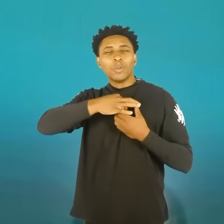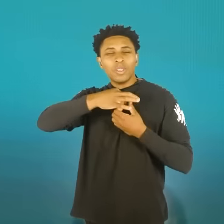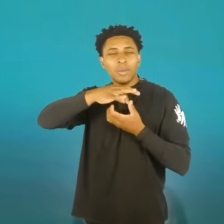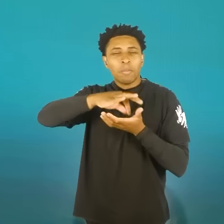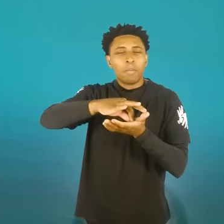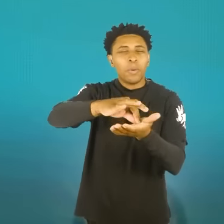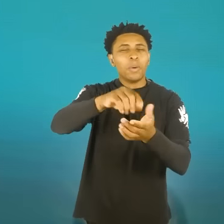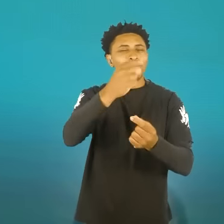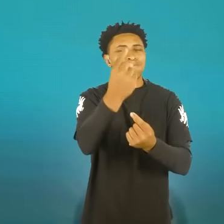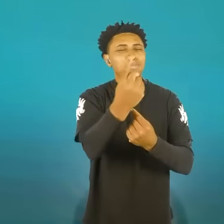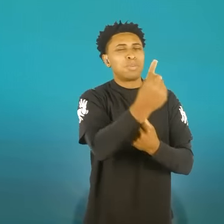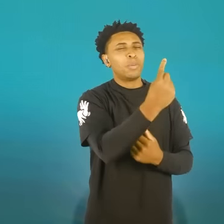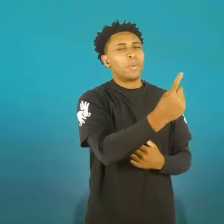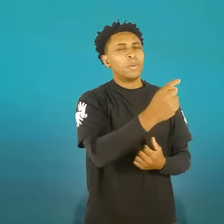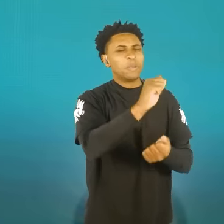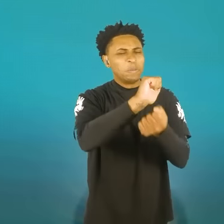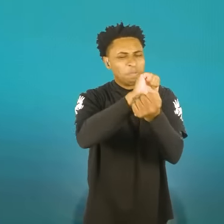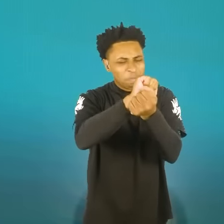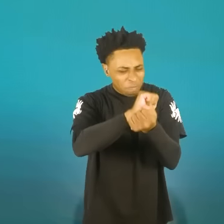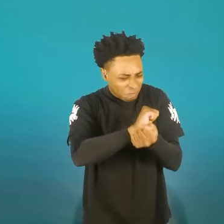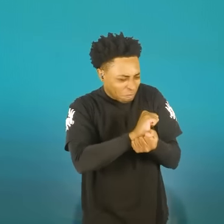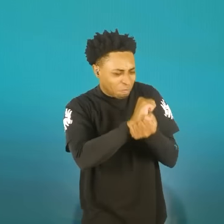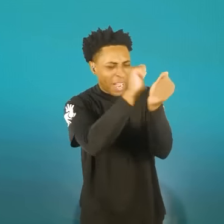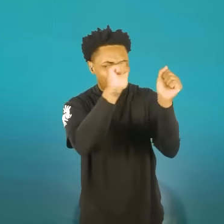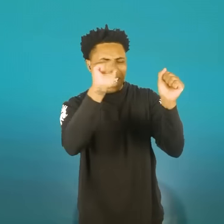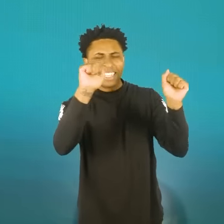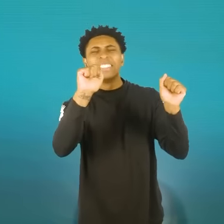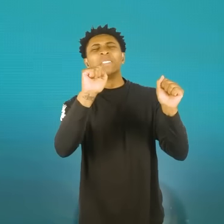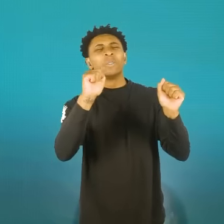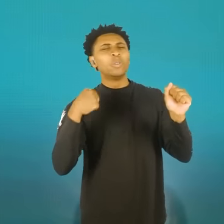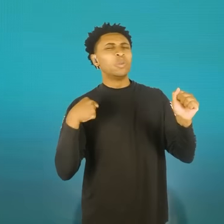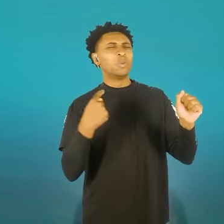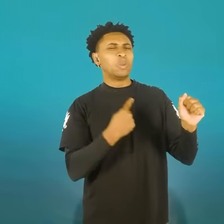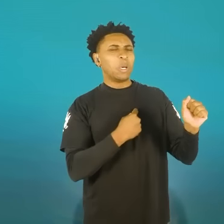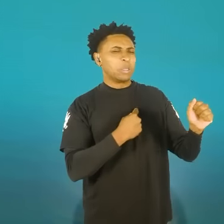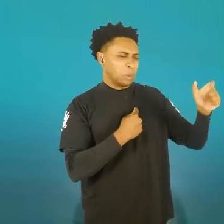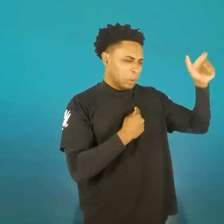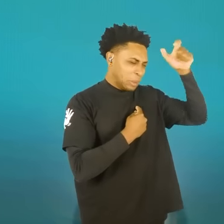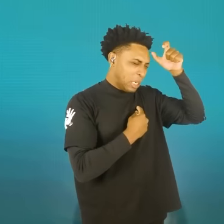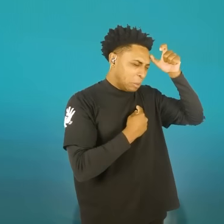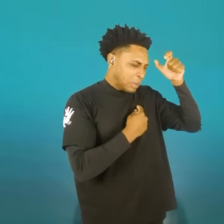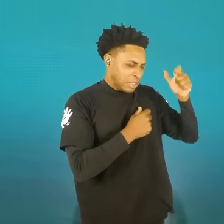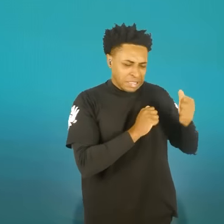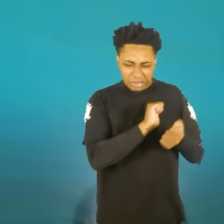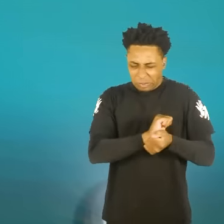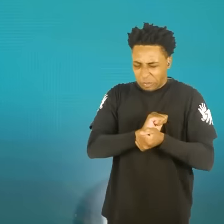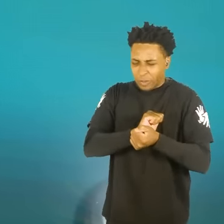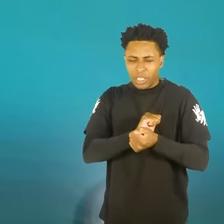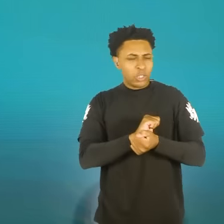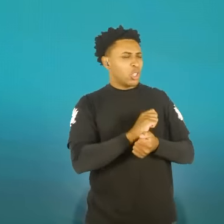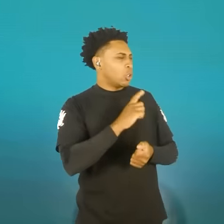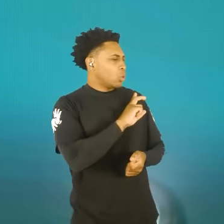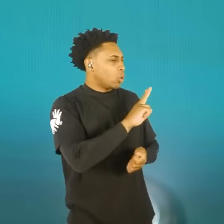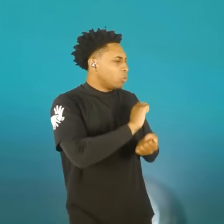poder. Liberta-nos das algemas do inferno. Liberta-nos das algemas que prendem o nosso ser. Que a